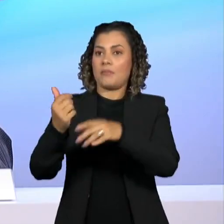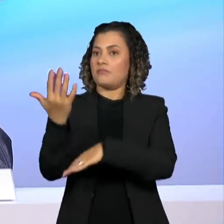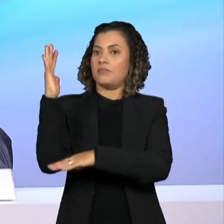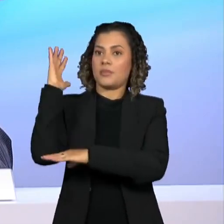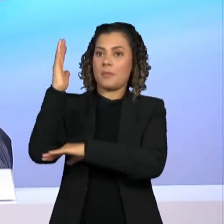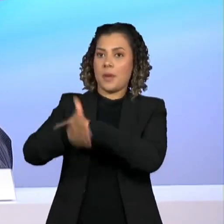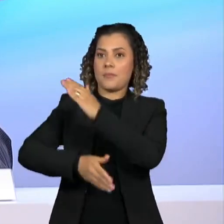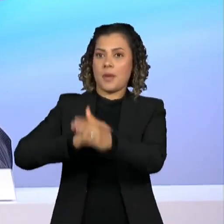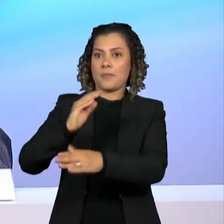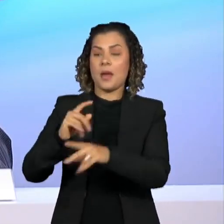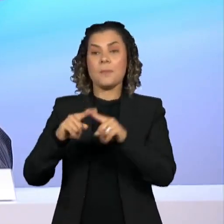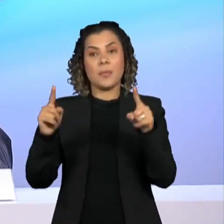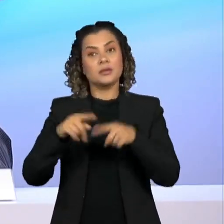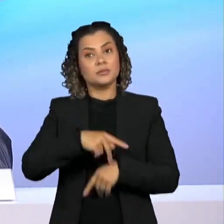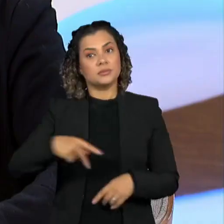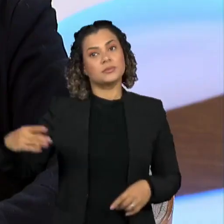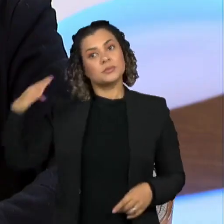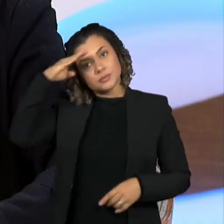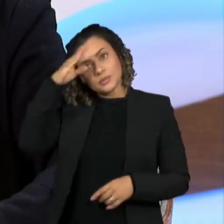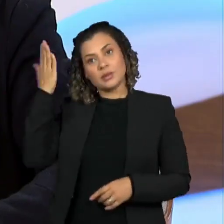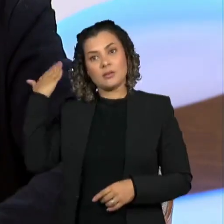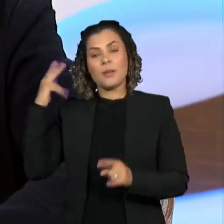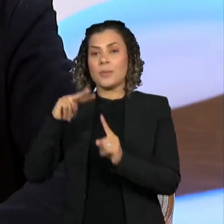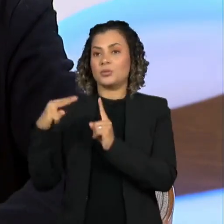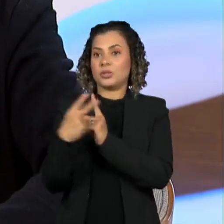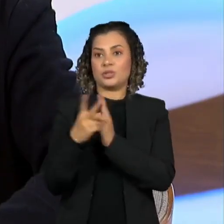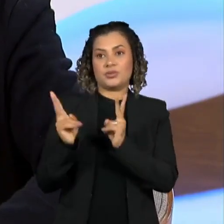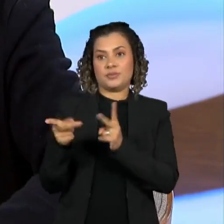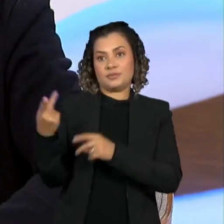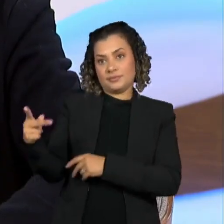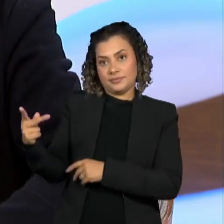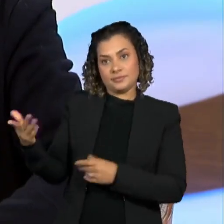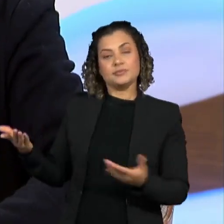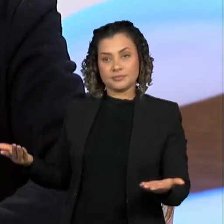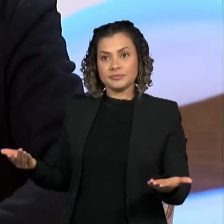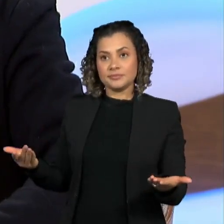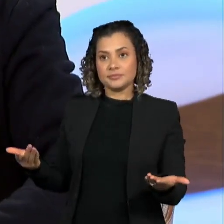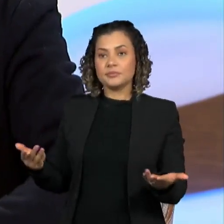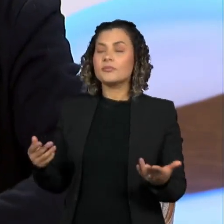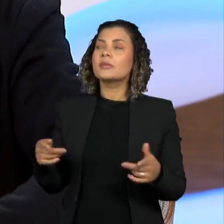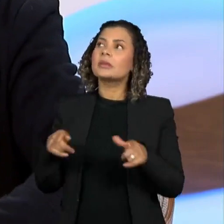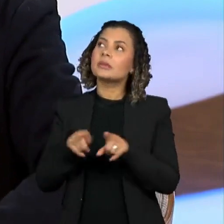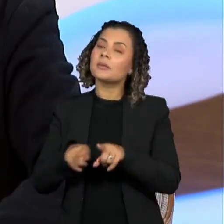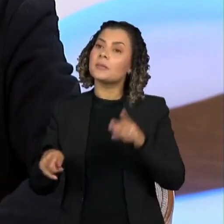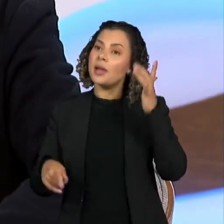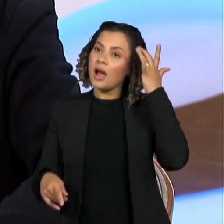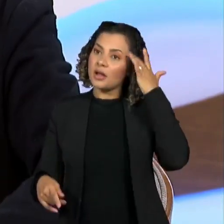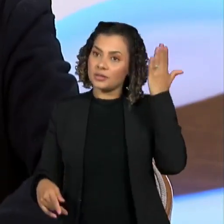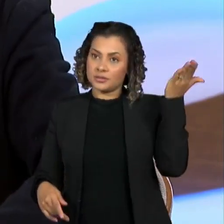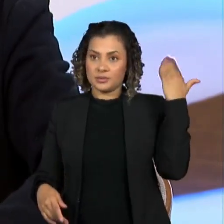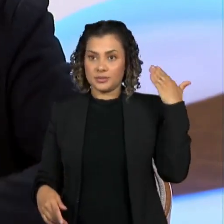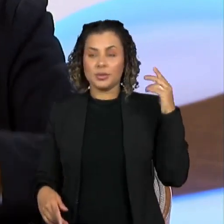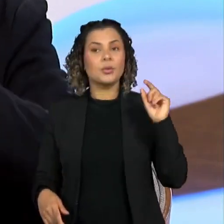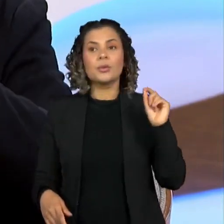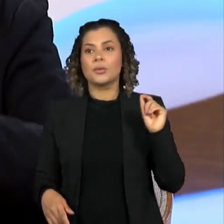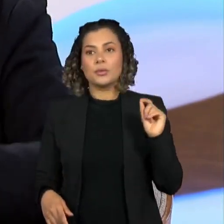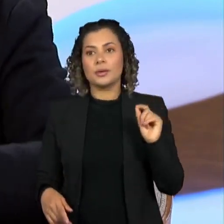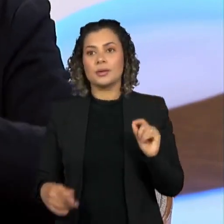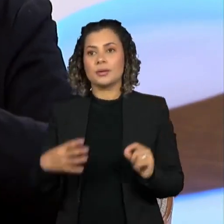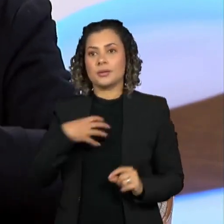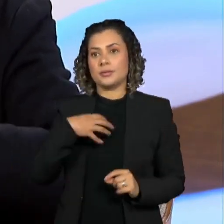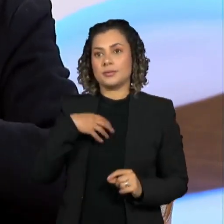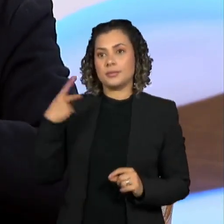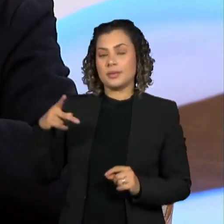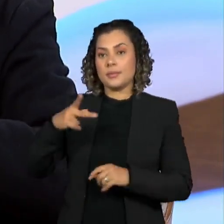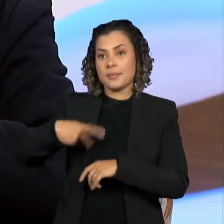o bolsonaro ainda é caudatário dessa perspectiva e eles também achavam e acham né que a